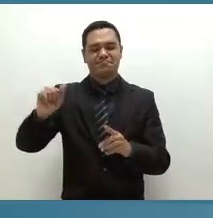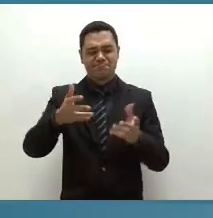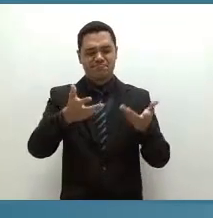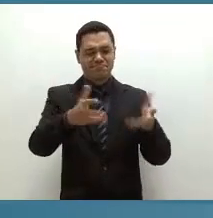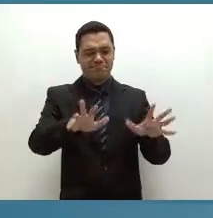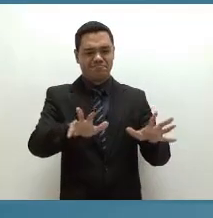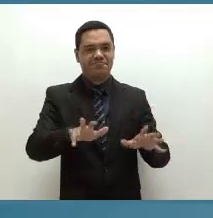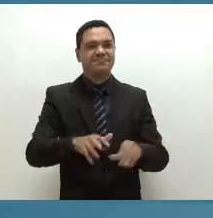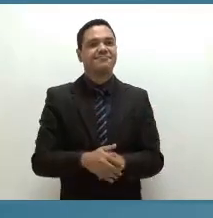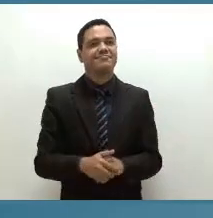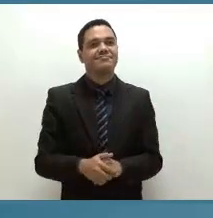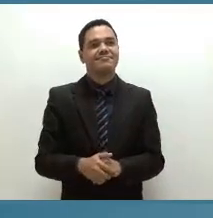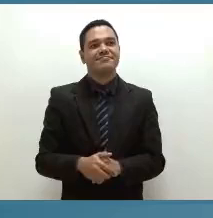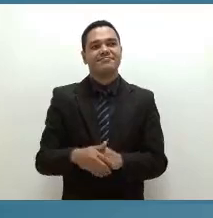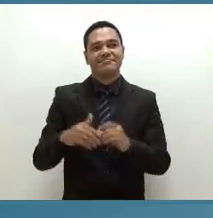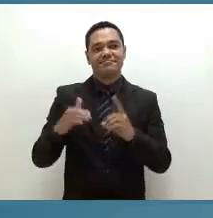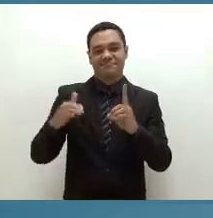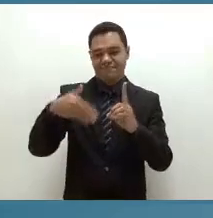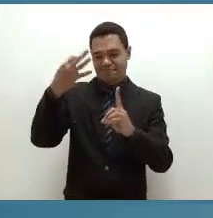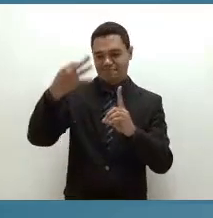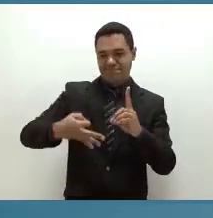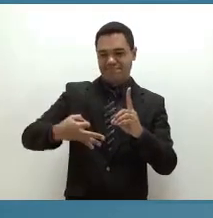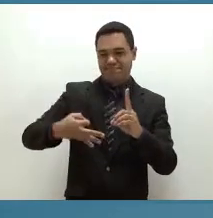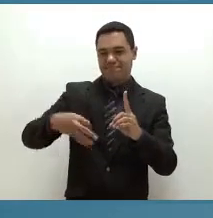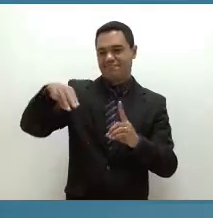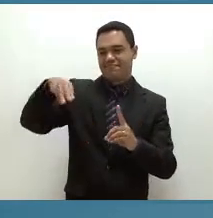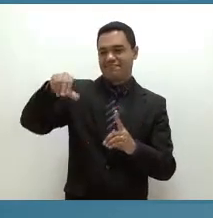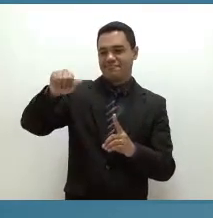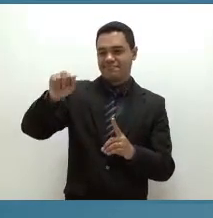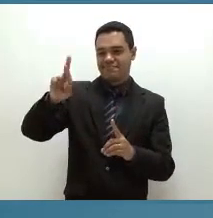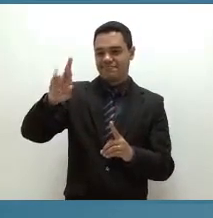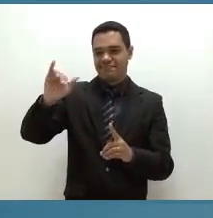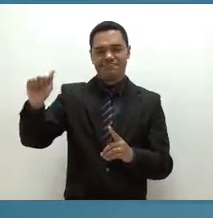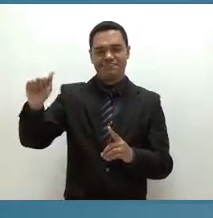Desembargadora Maria do Céu Maciel Coutinho. Também não, excelência.